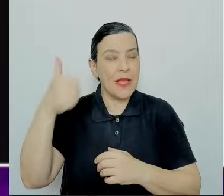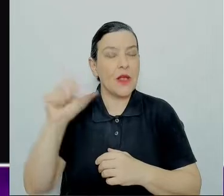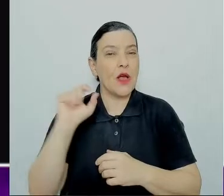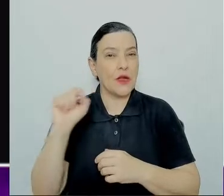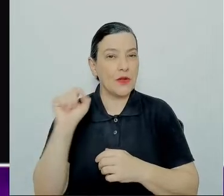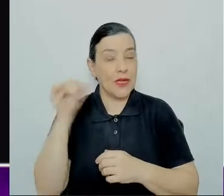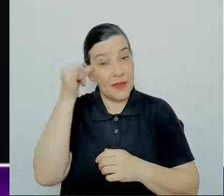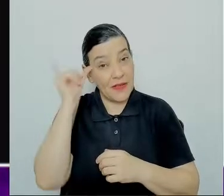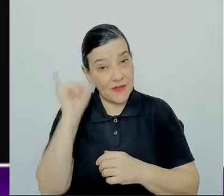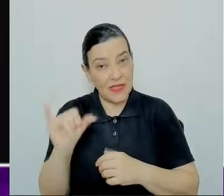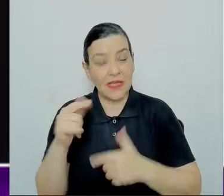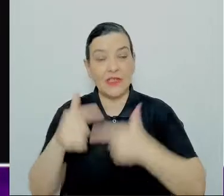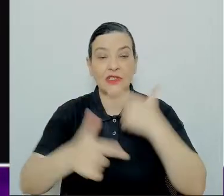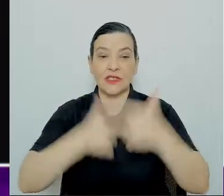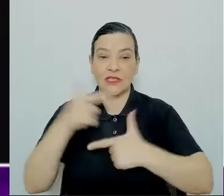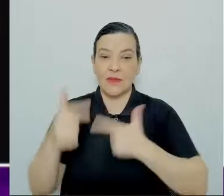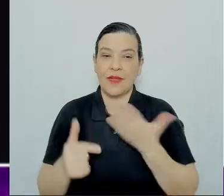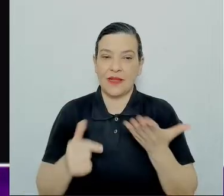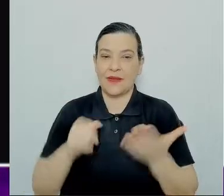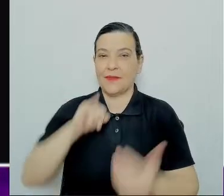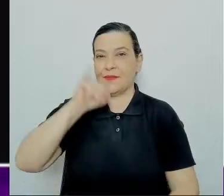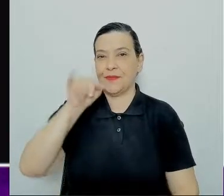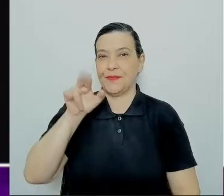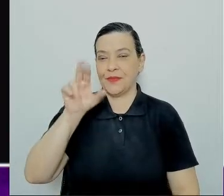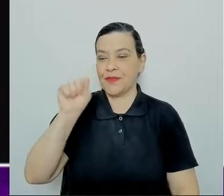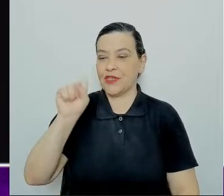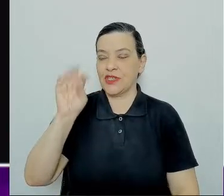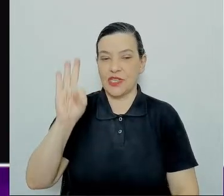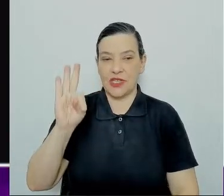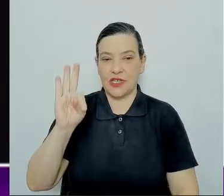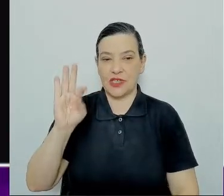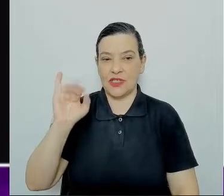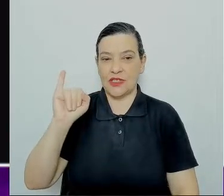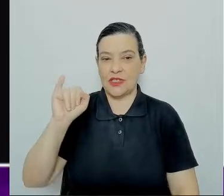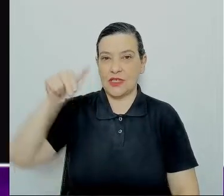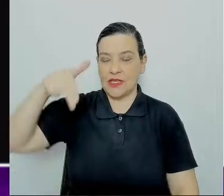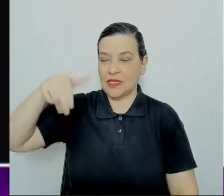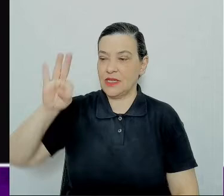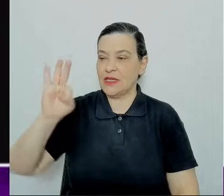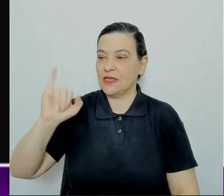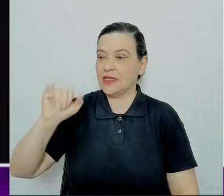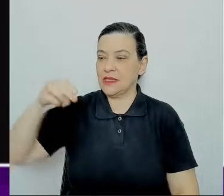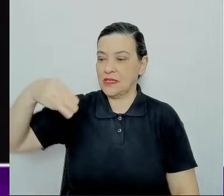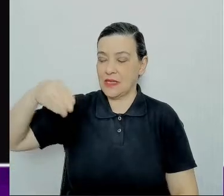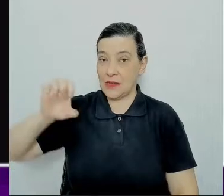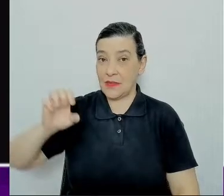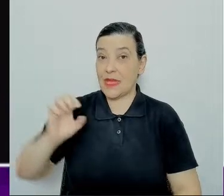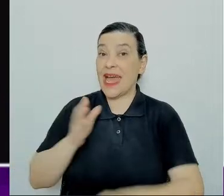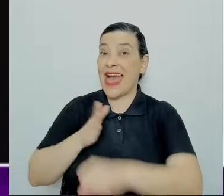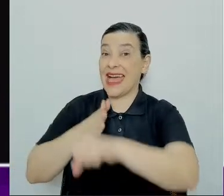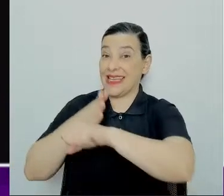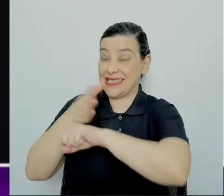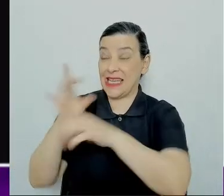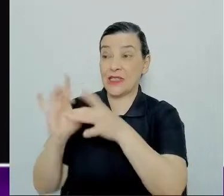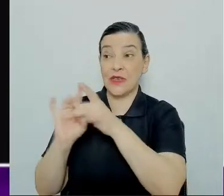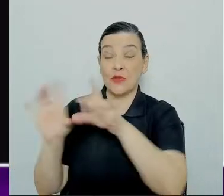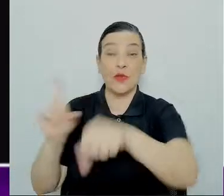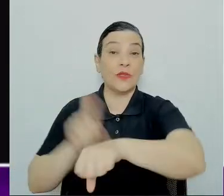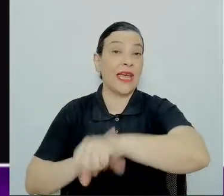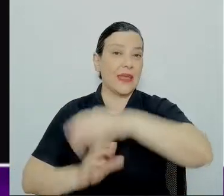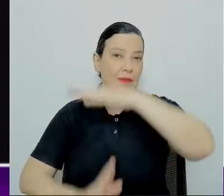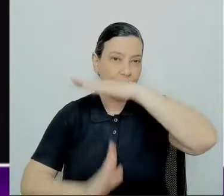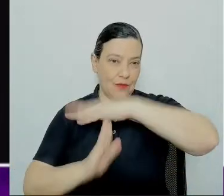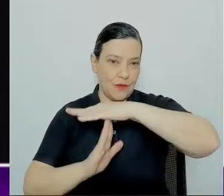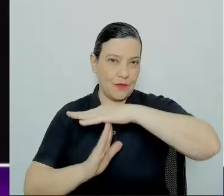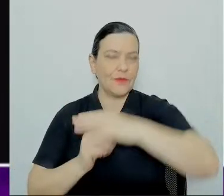por exemplo, com o Just in Time, que é quando eu dou acesso para uma pessoa dentro de uma janela de tempo.